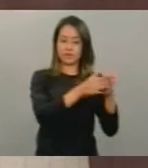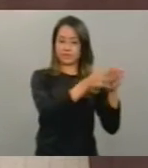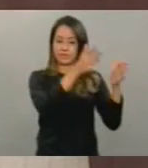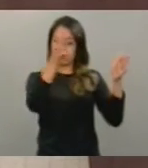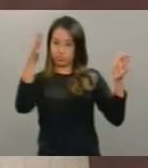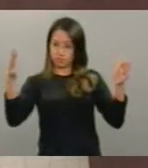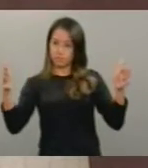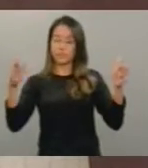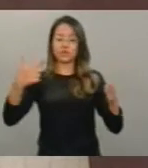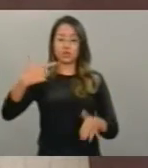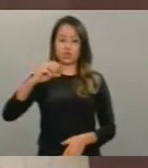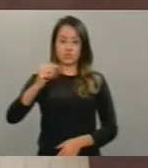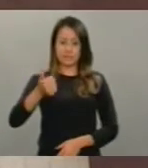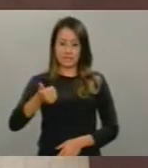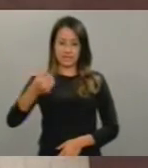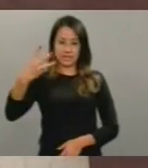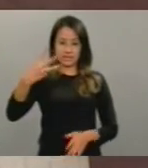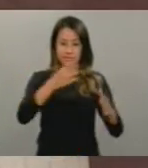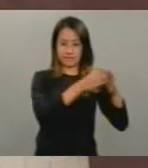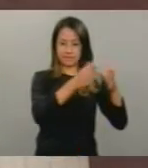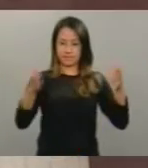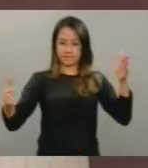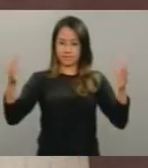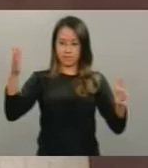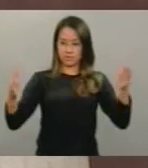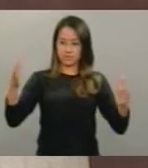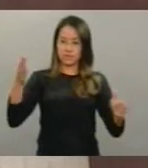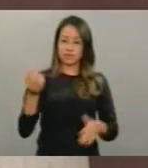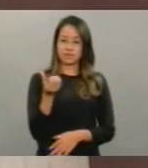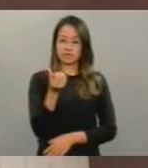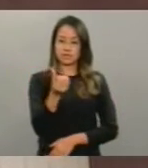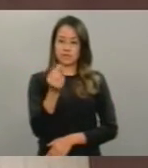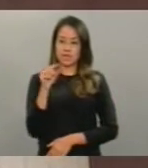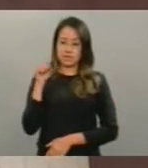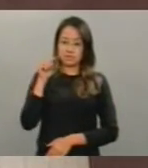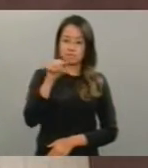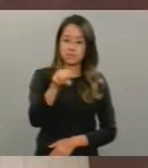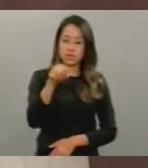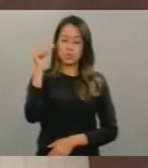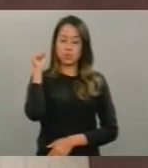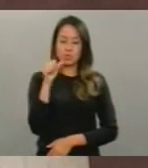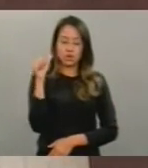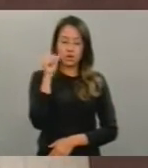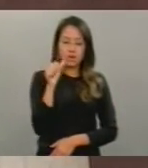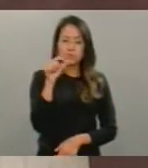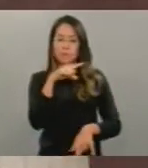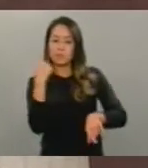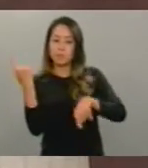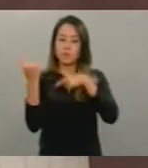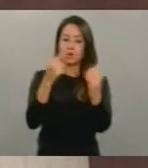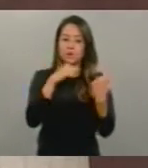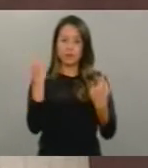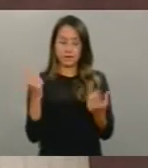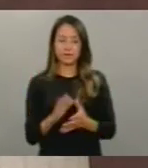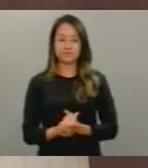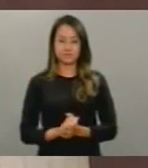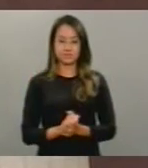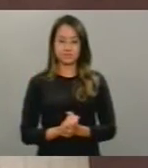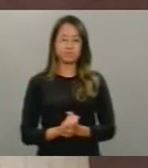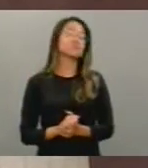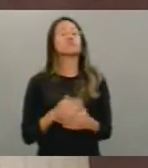assassinadas. A quase totalidade desses assassinatos, ao contrário dos assassinatos de homens jovens,